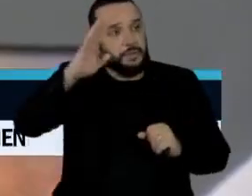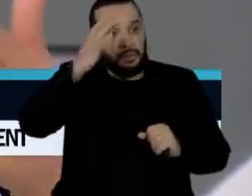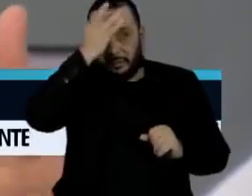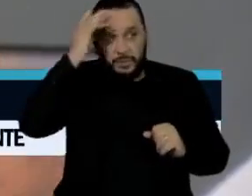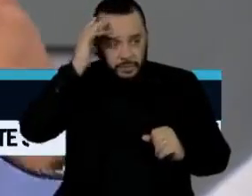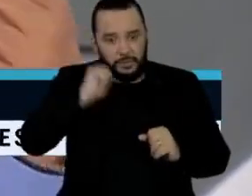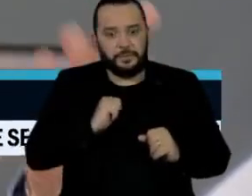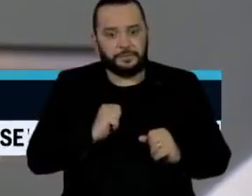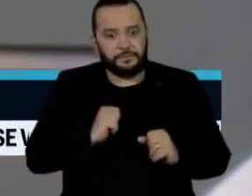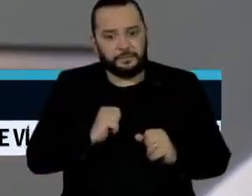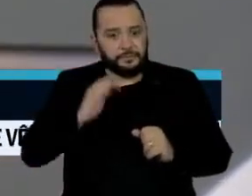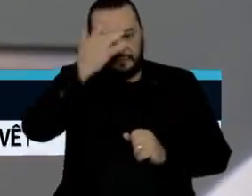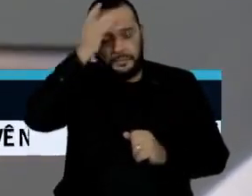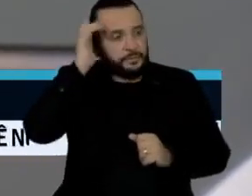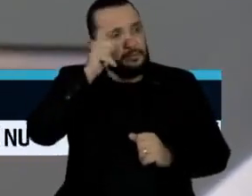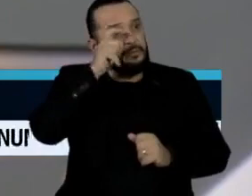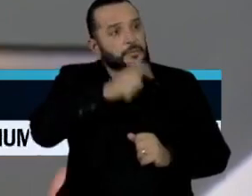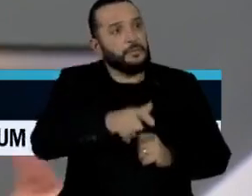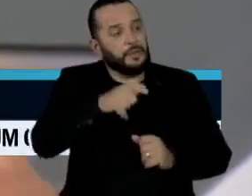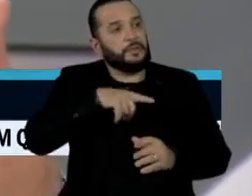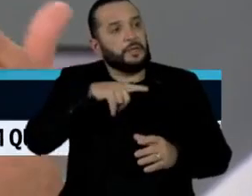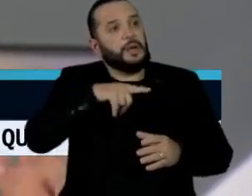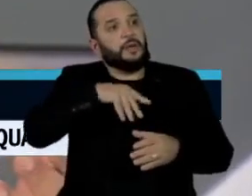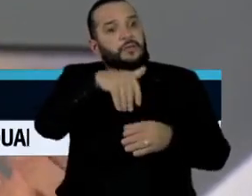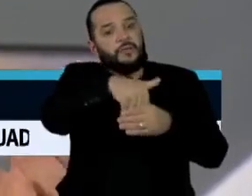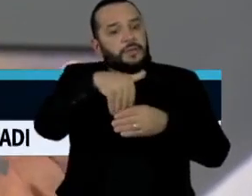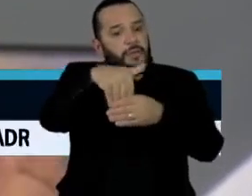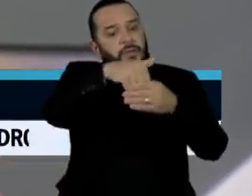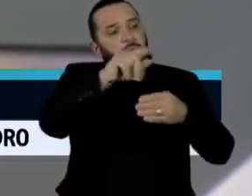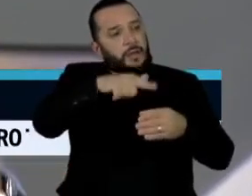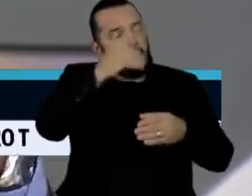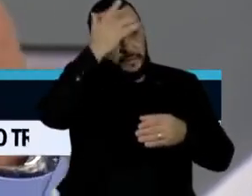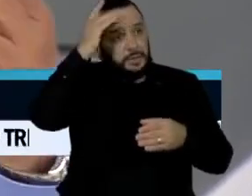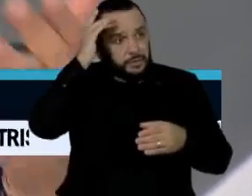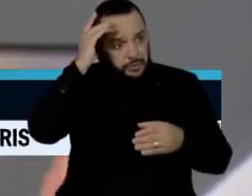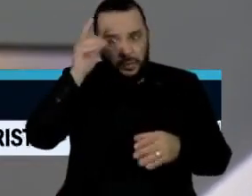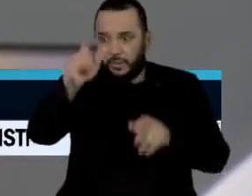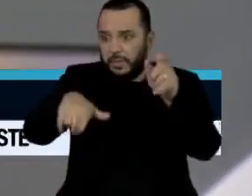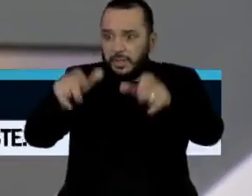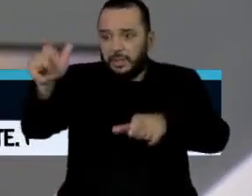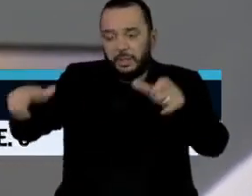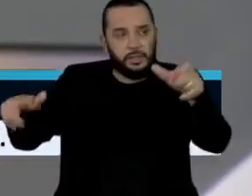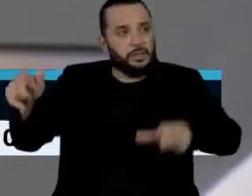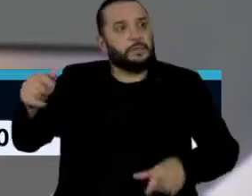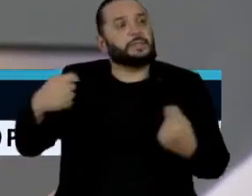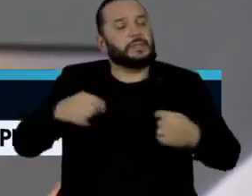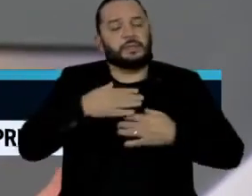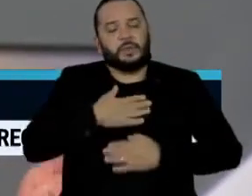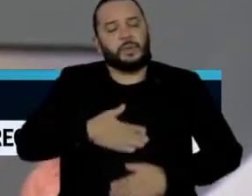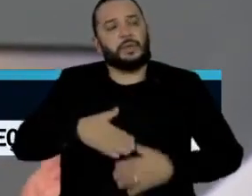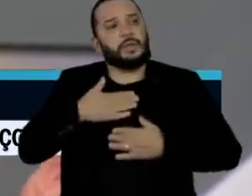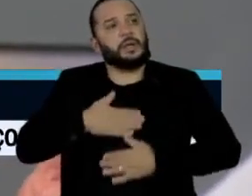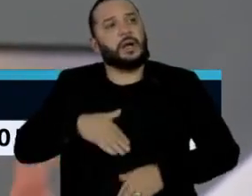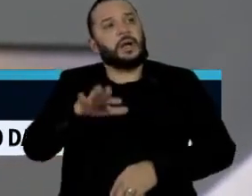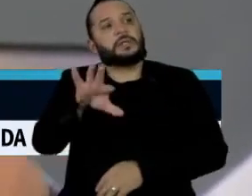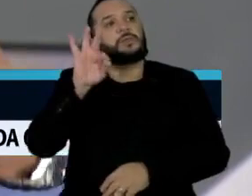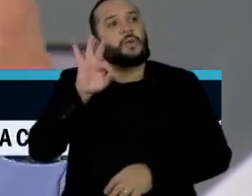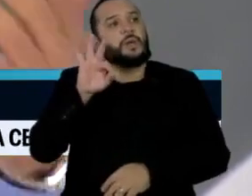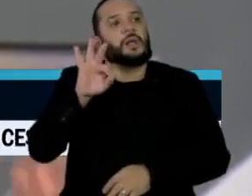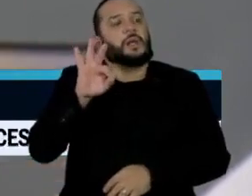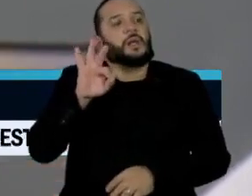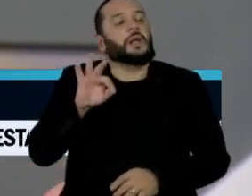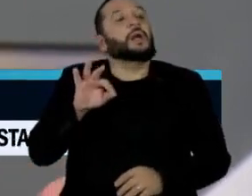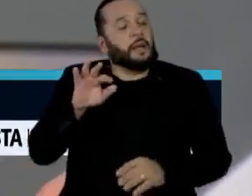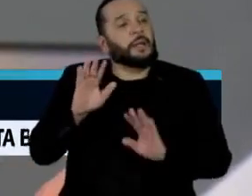a quem mais tem interesse no processo eleitoral é o eleitor que tem que ter tranquilidade para escolher o seu candidato no dia das eleições